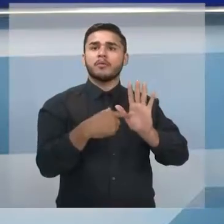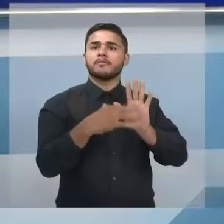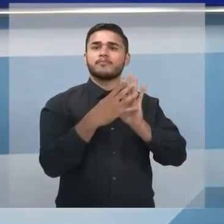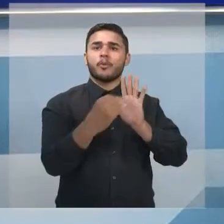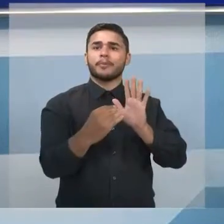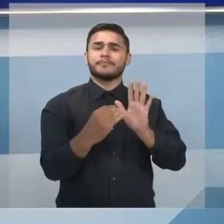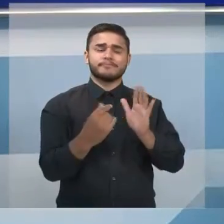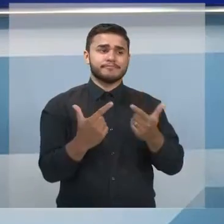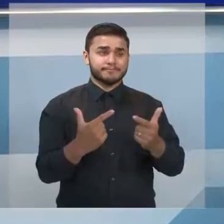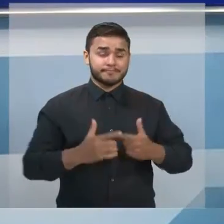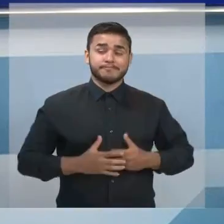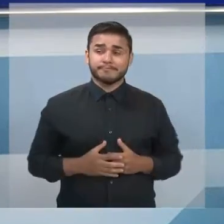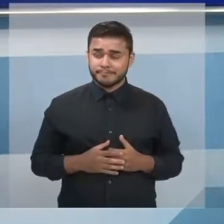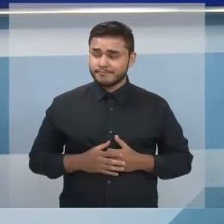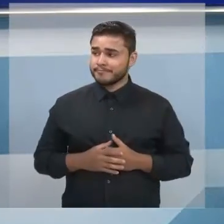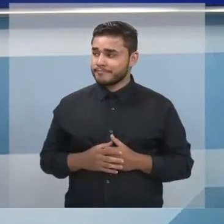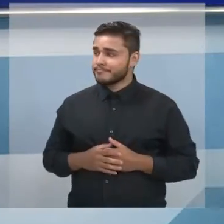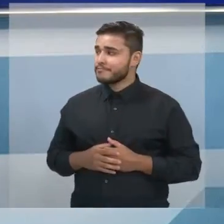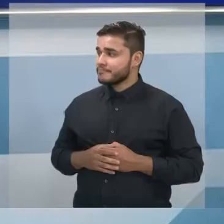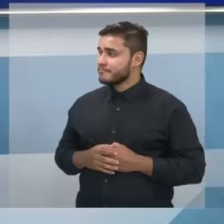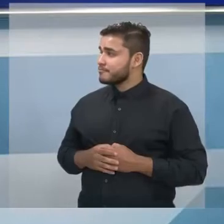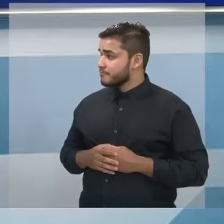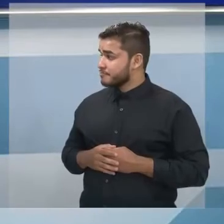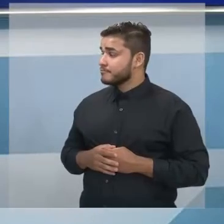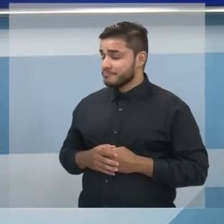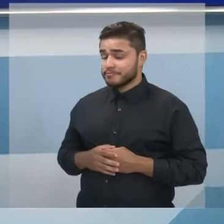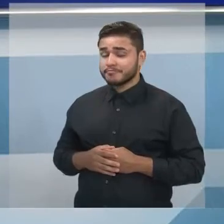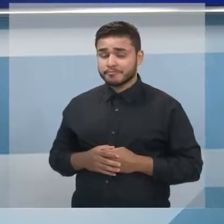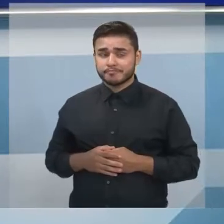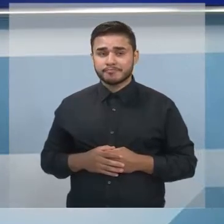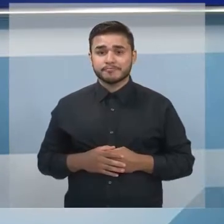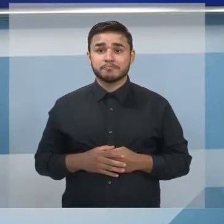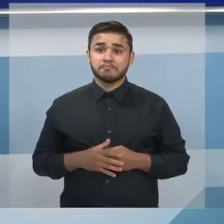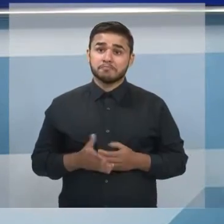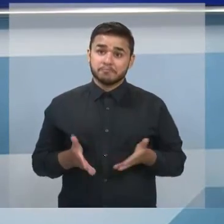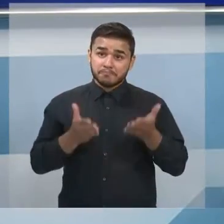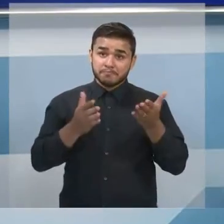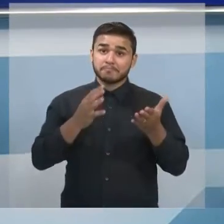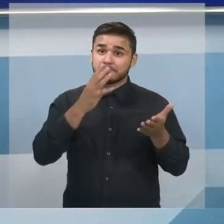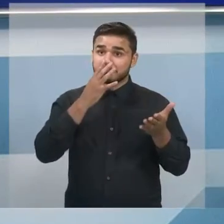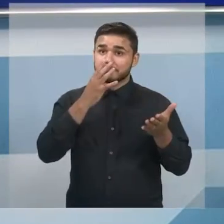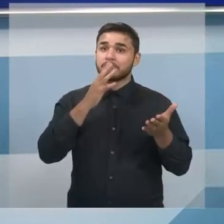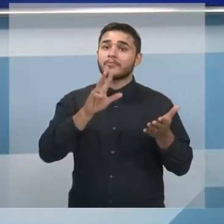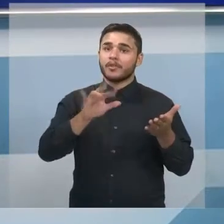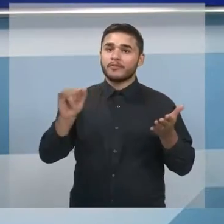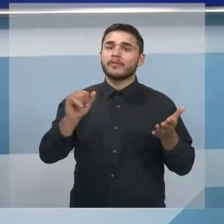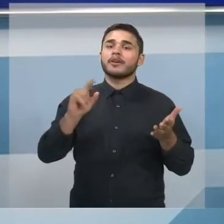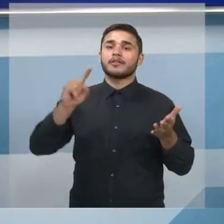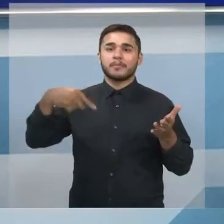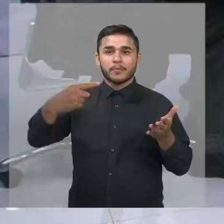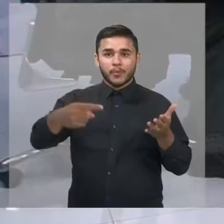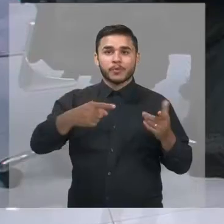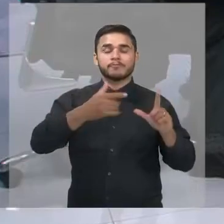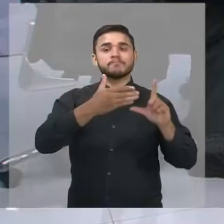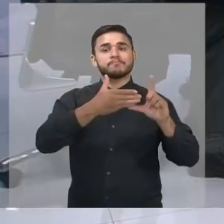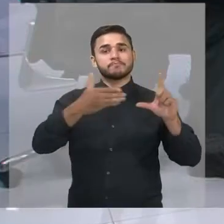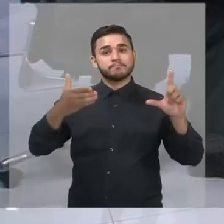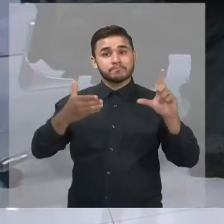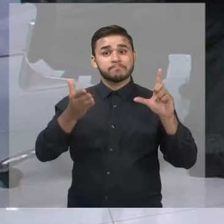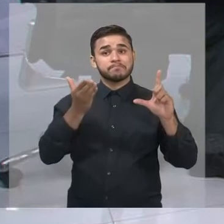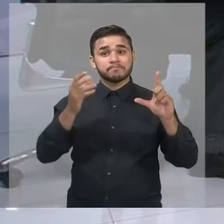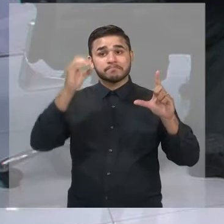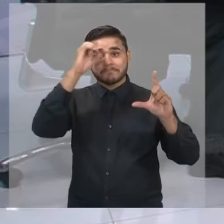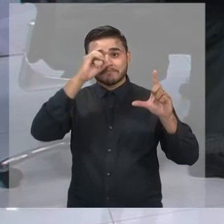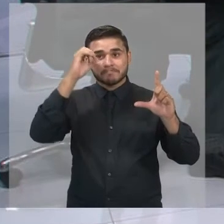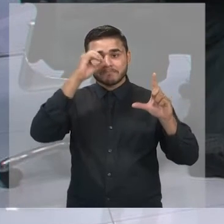Bom, já fica aqui lançado para o assinante que nós vamos voltar e fazer um programa inteiro como esse, só